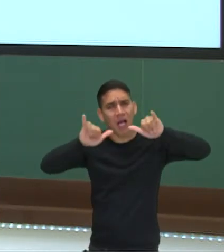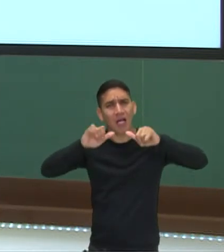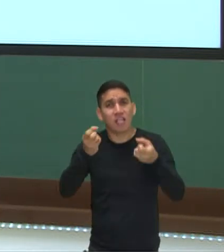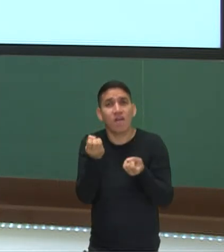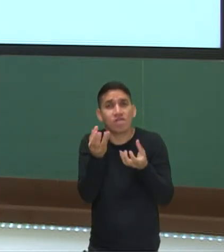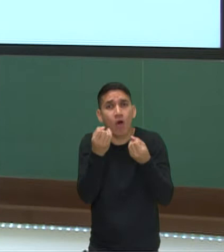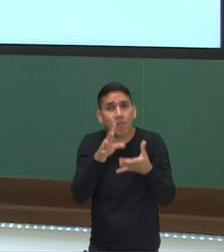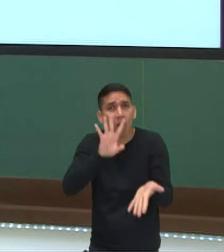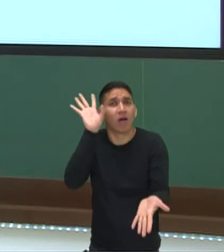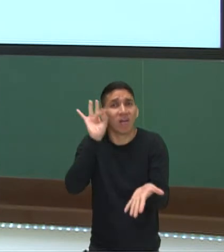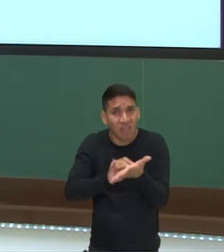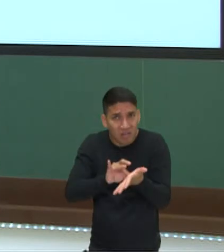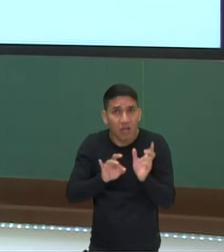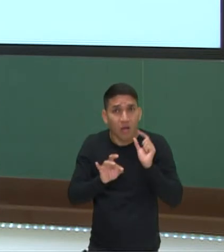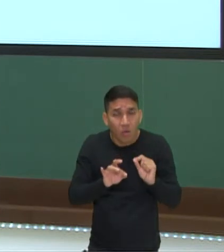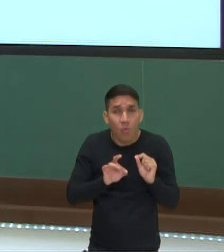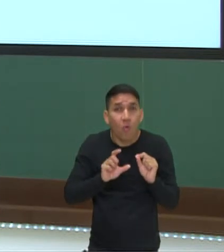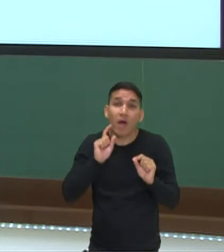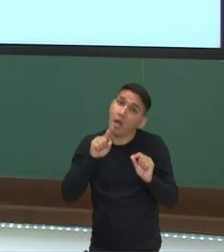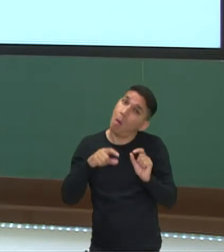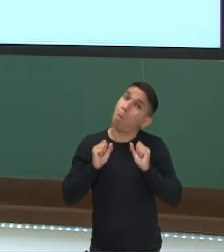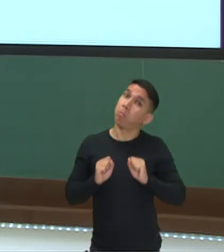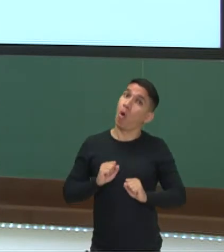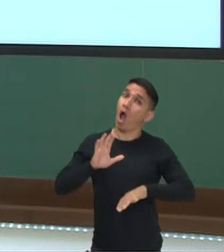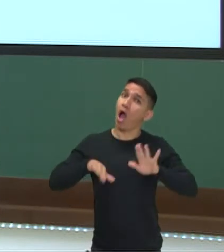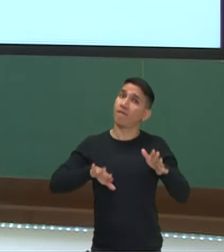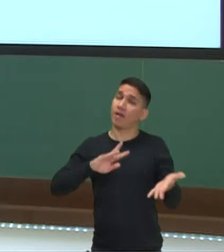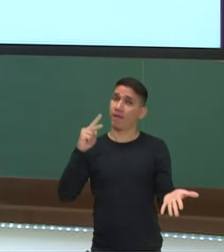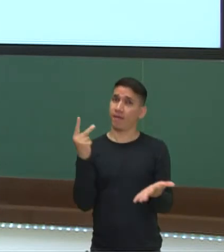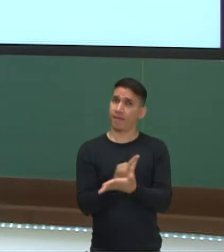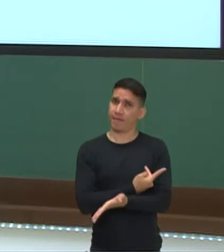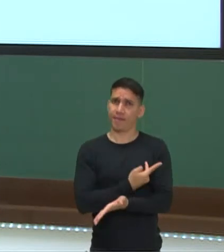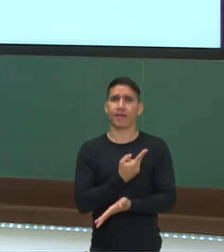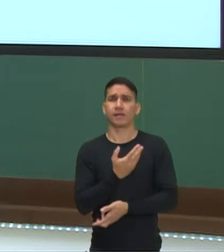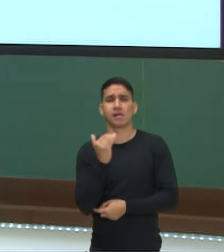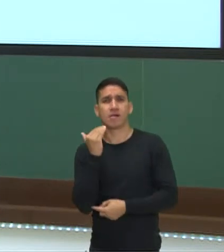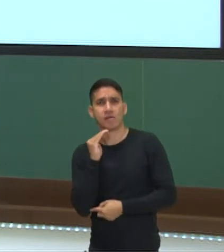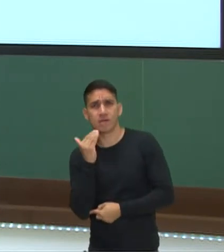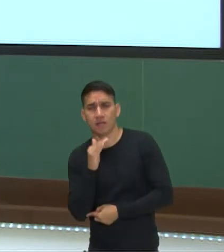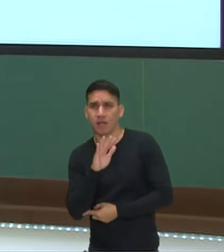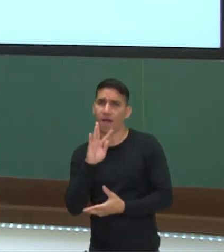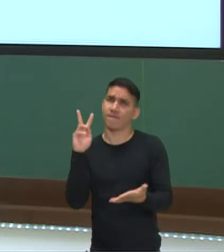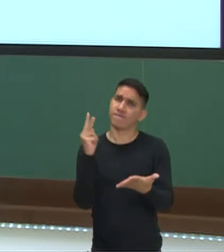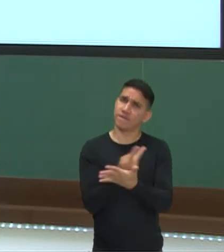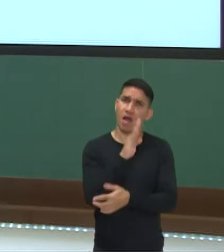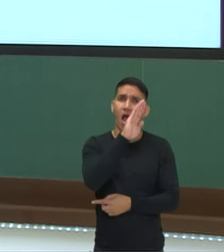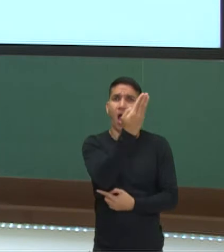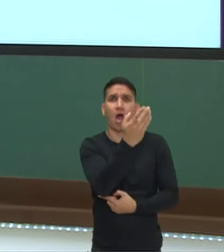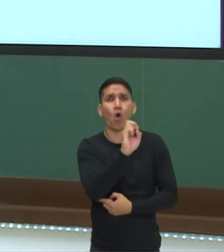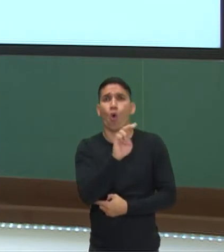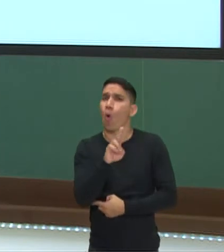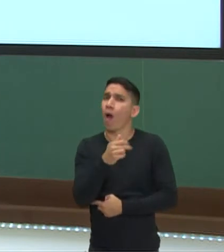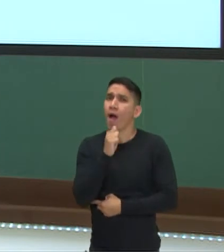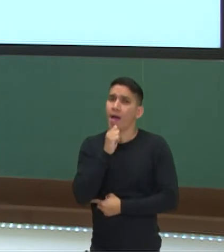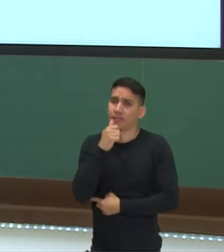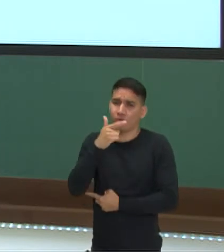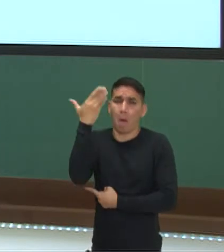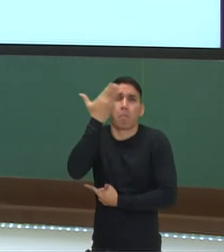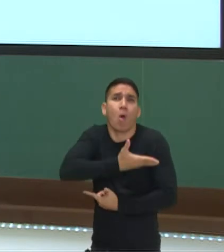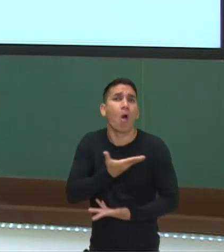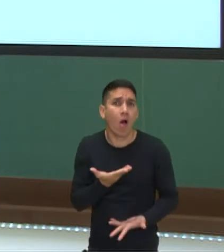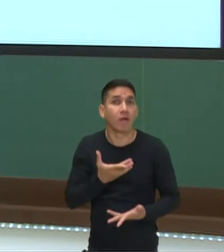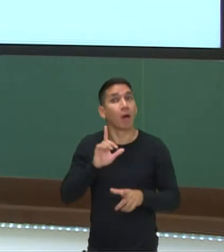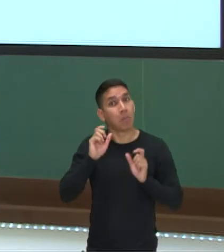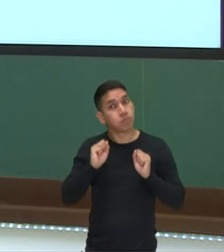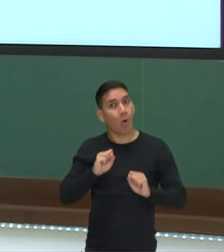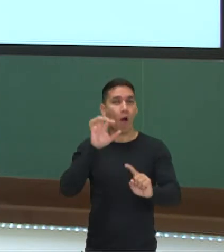o fato, né, geralmente pode até ser falso, equivocado ou ainda não comprovado, isso influencia muito